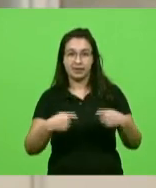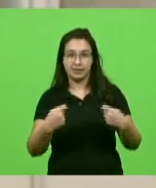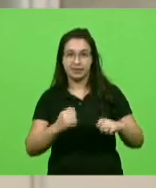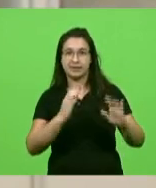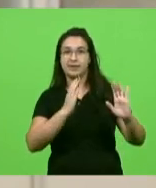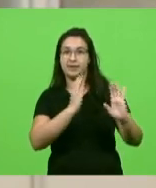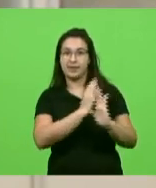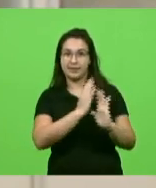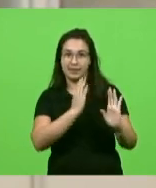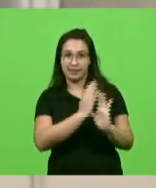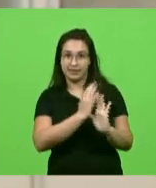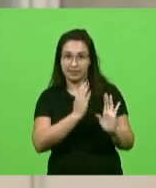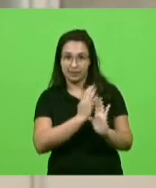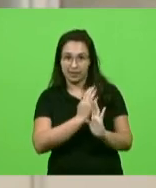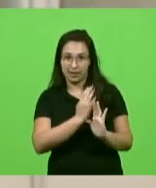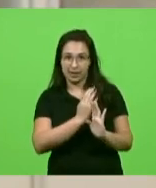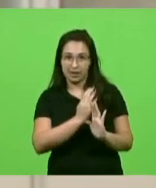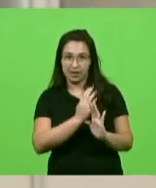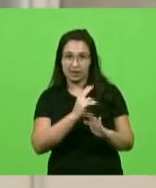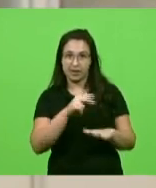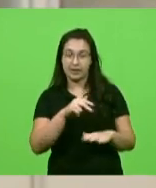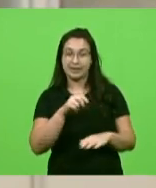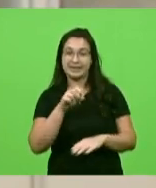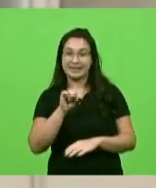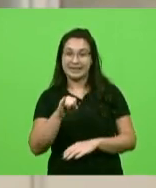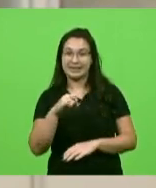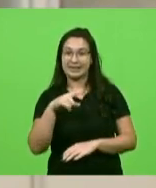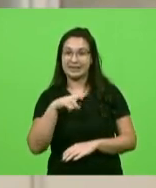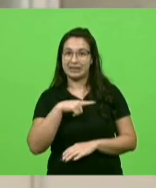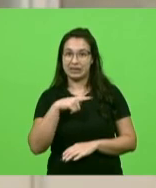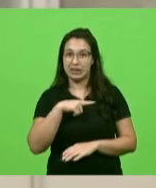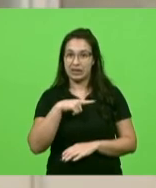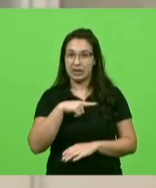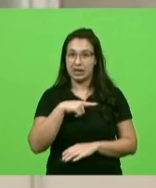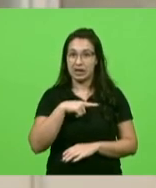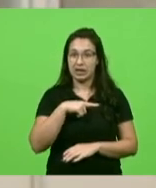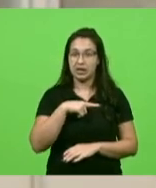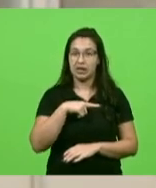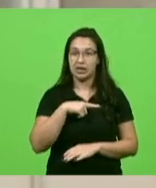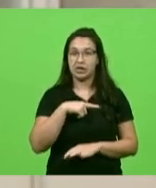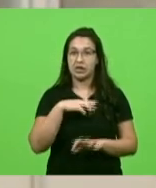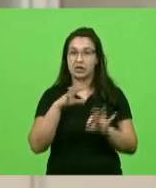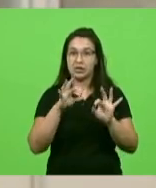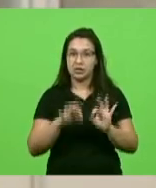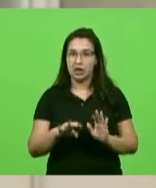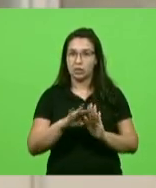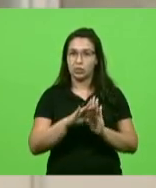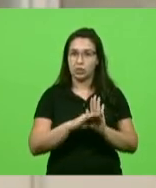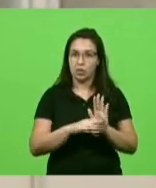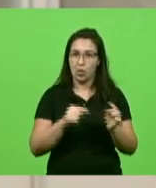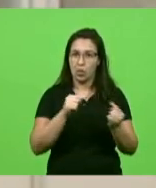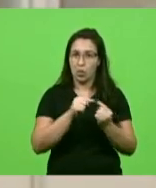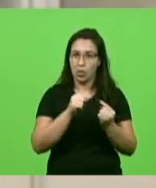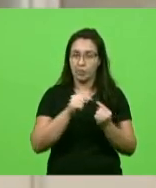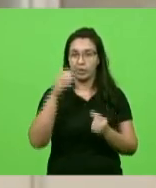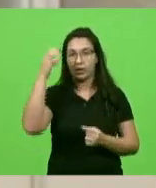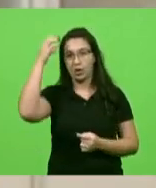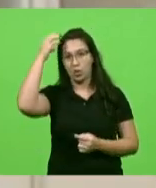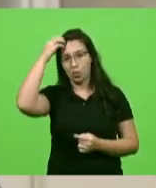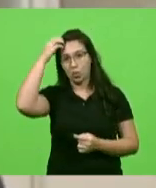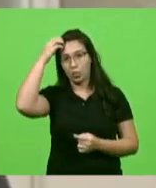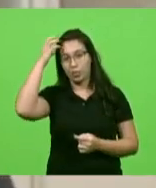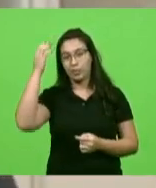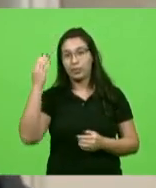de aferir a presença de justa causa na representação que se traduz na